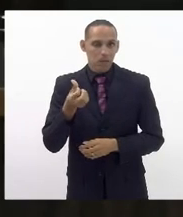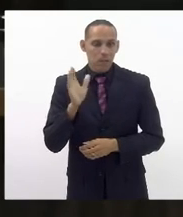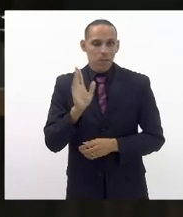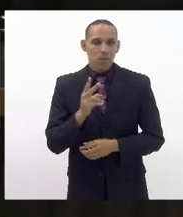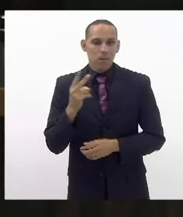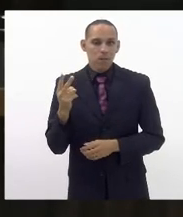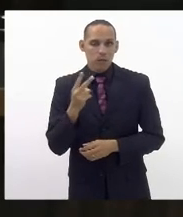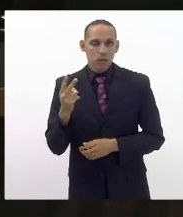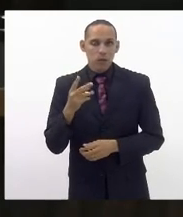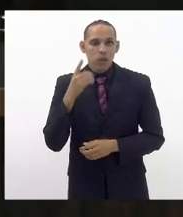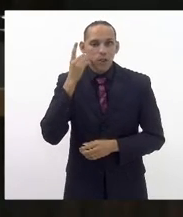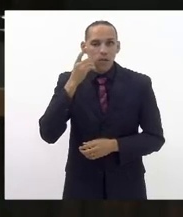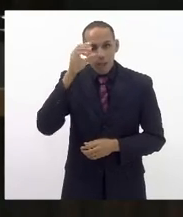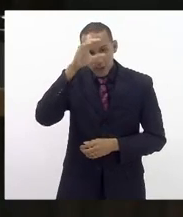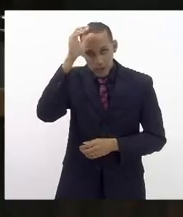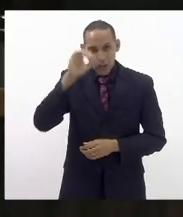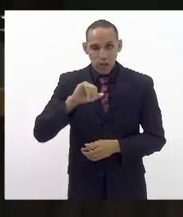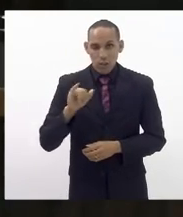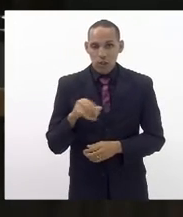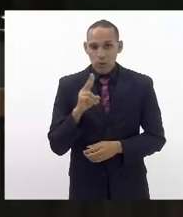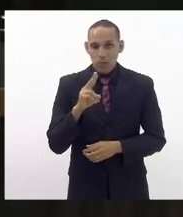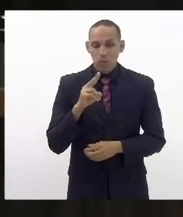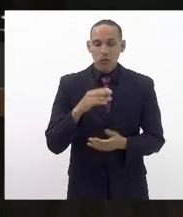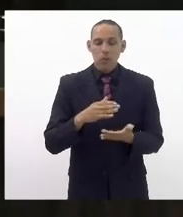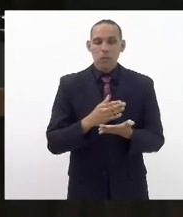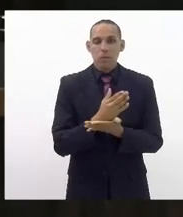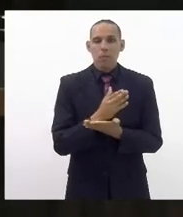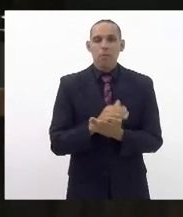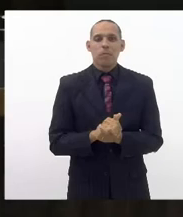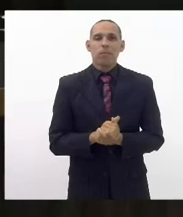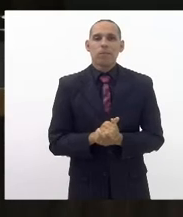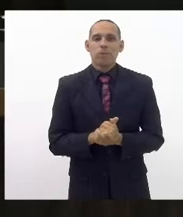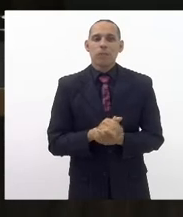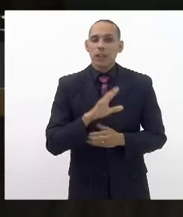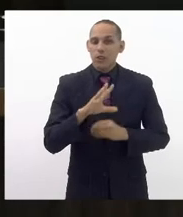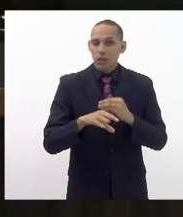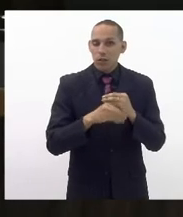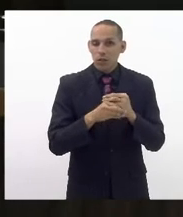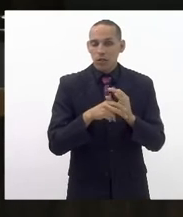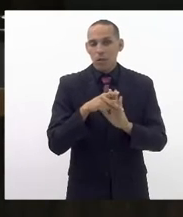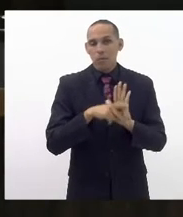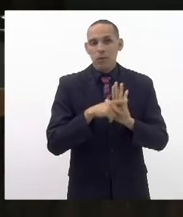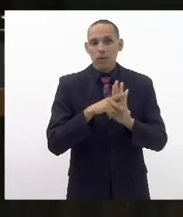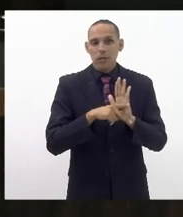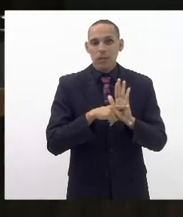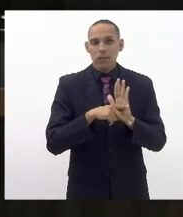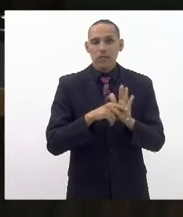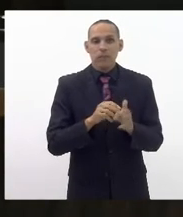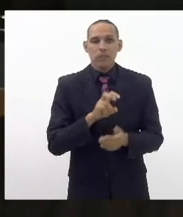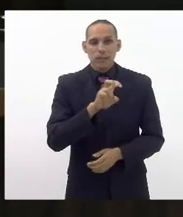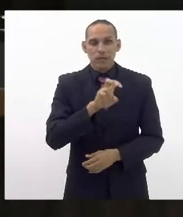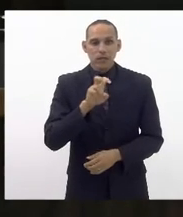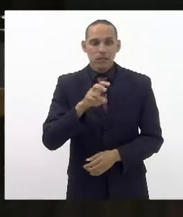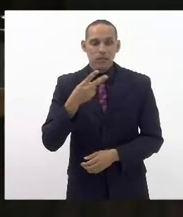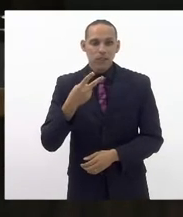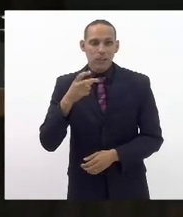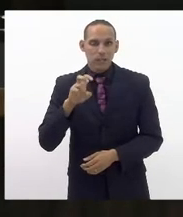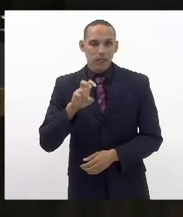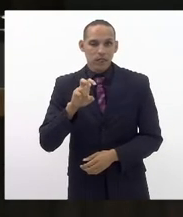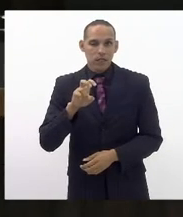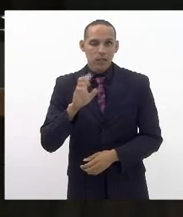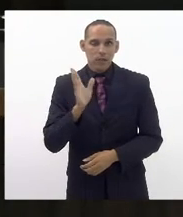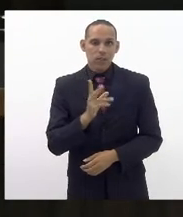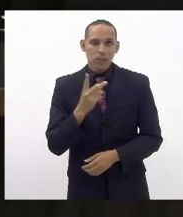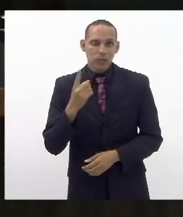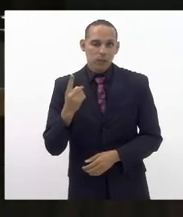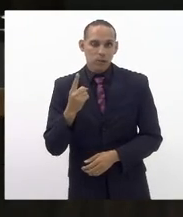5556/22, deputada Tiaju. Senhores, que aprovam, permaneçam como estão. Aprovado. Há sobre a mesa inclusão na ordem do dia do projeto 5525/21,